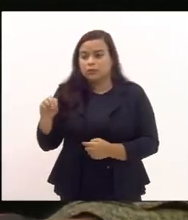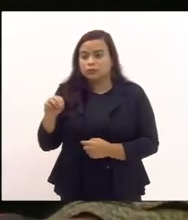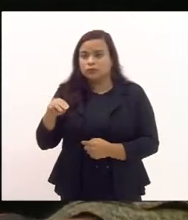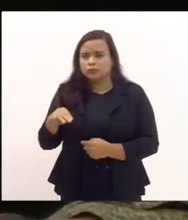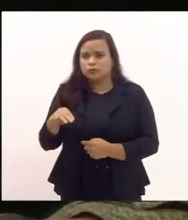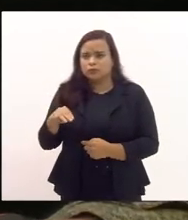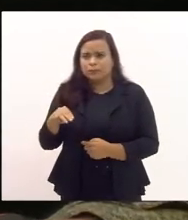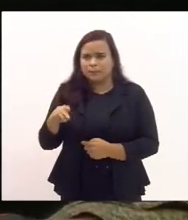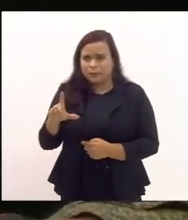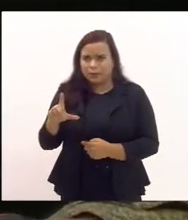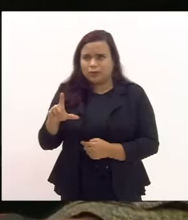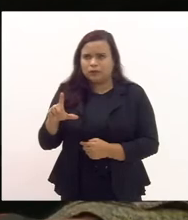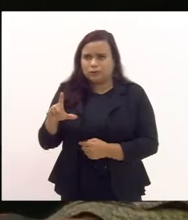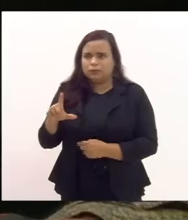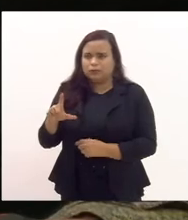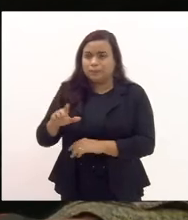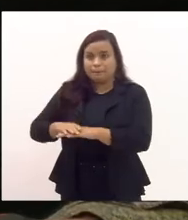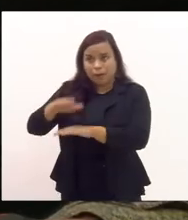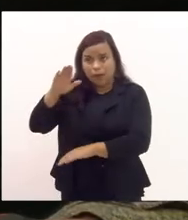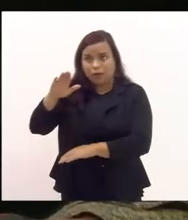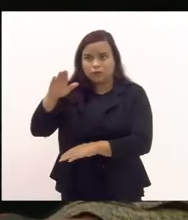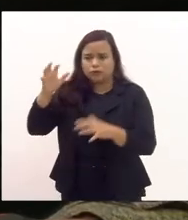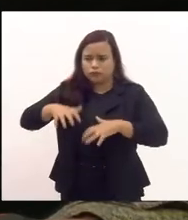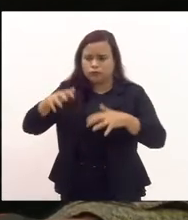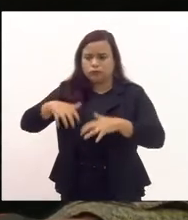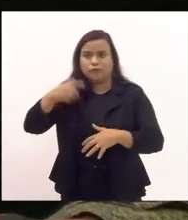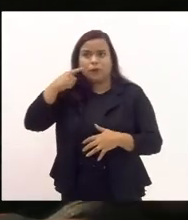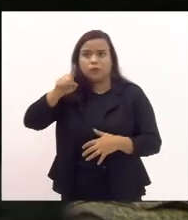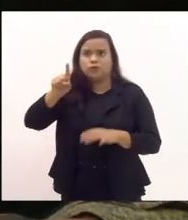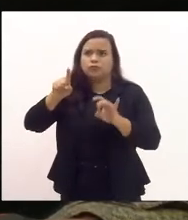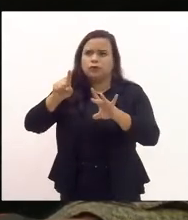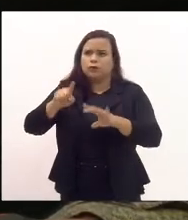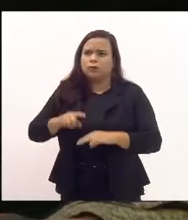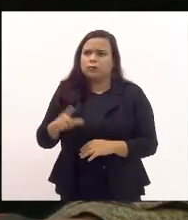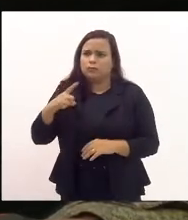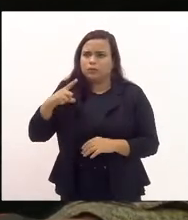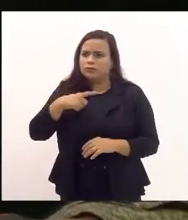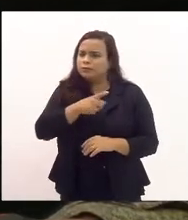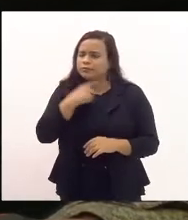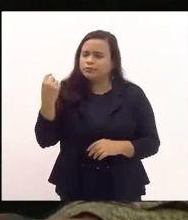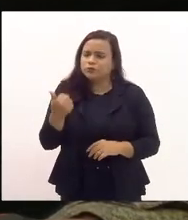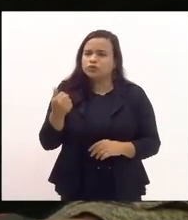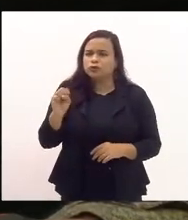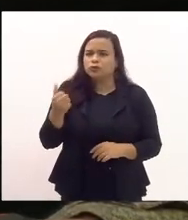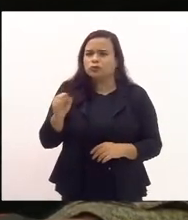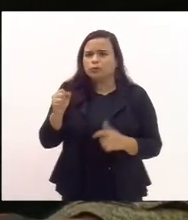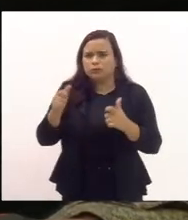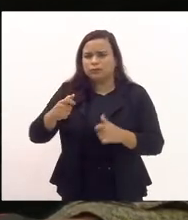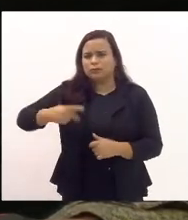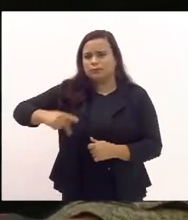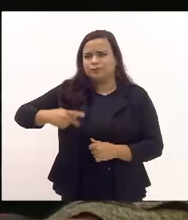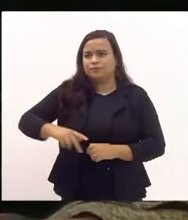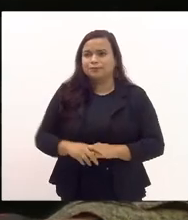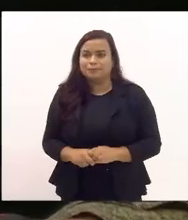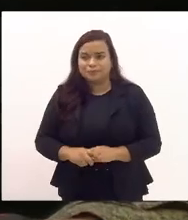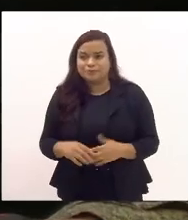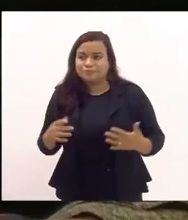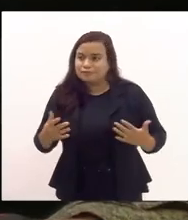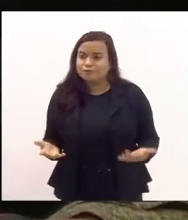de chuva em um só dia Foram 18 mortes em Paraty o